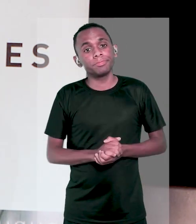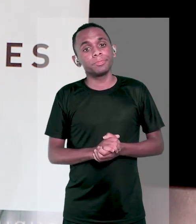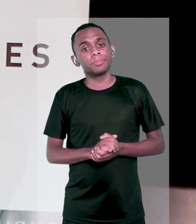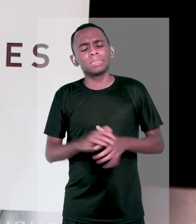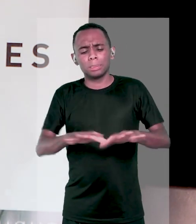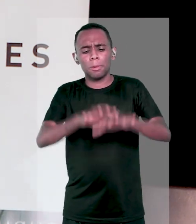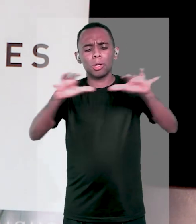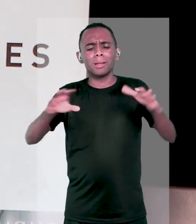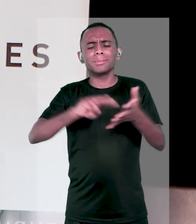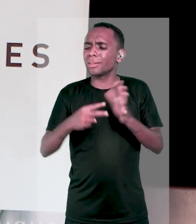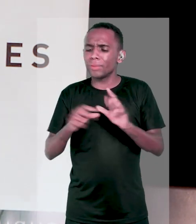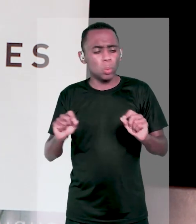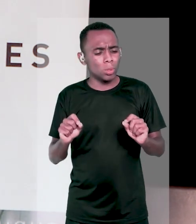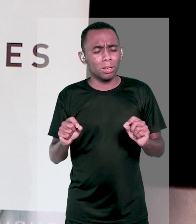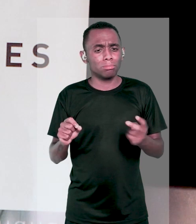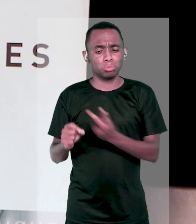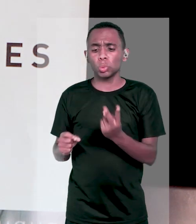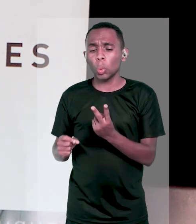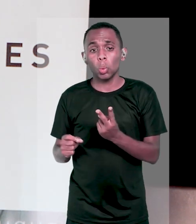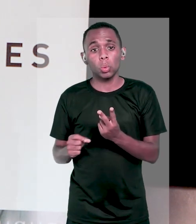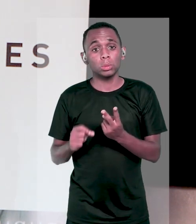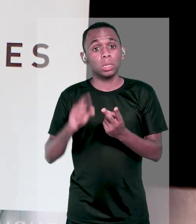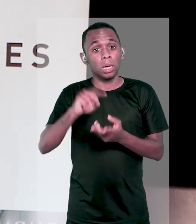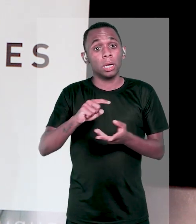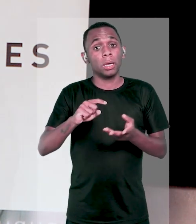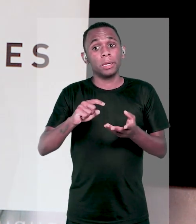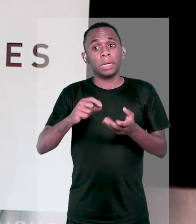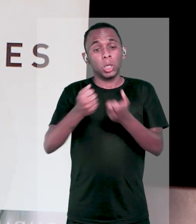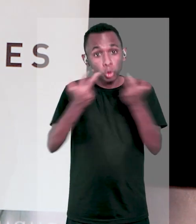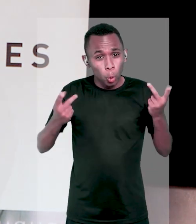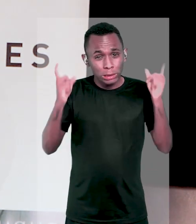claras e absolutamente superficiais